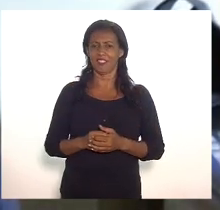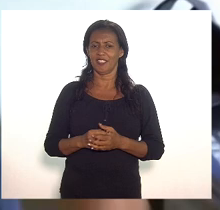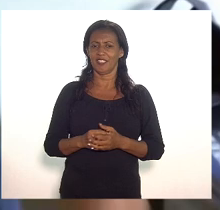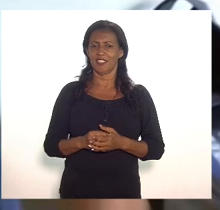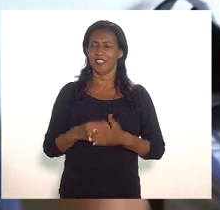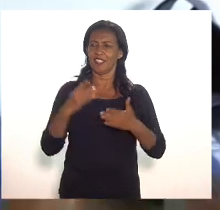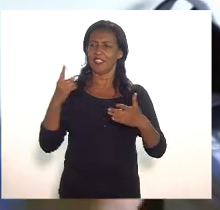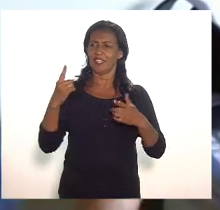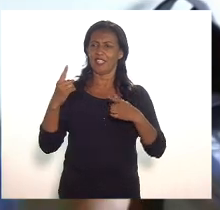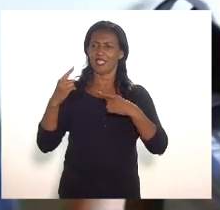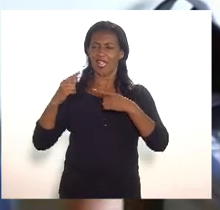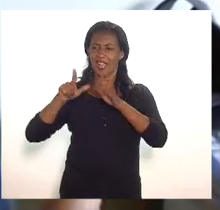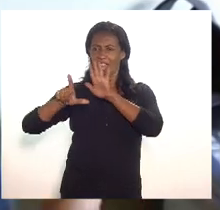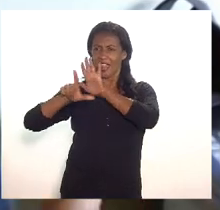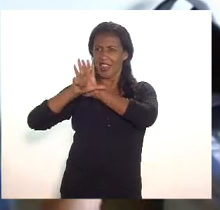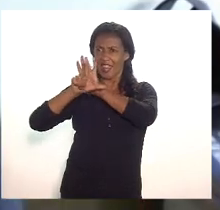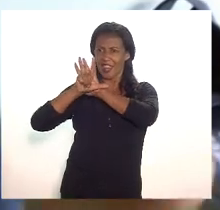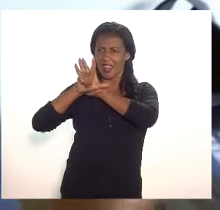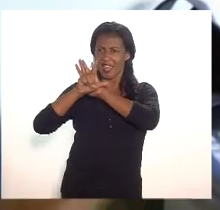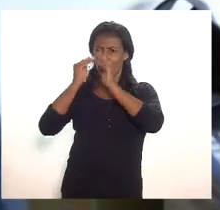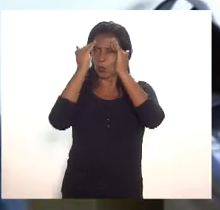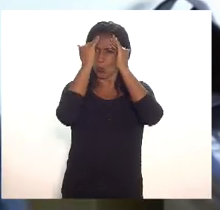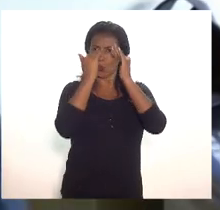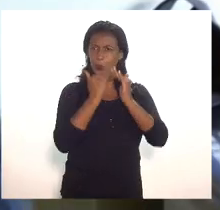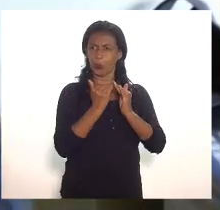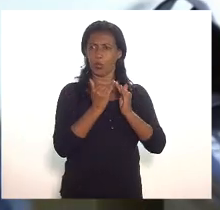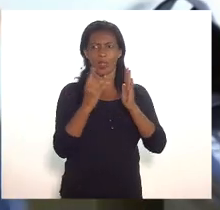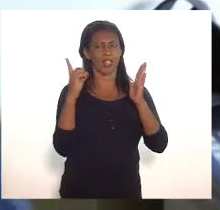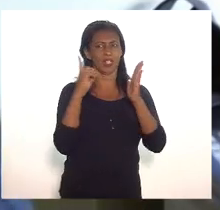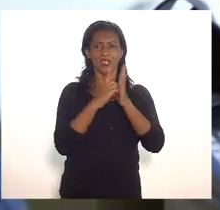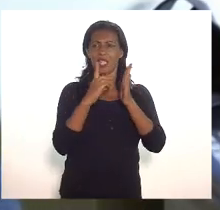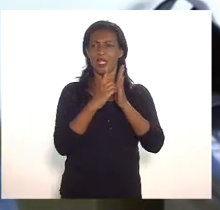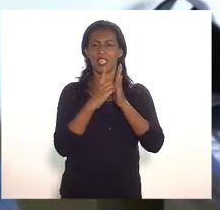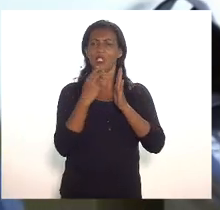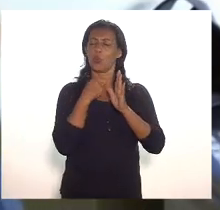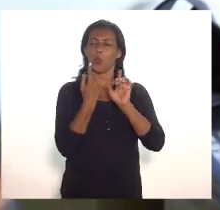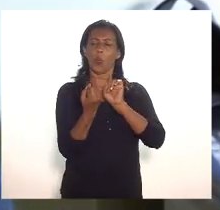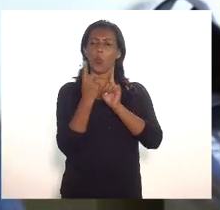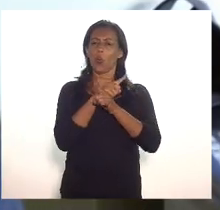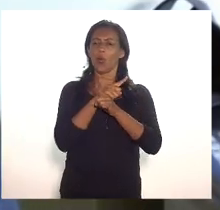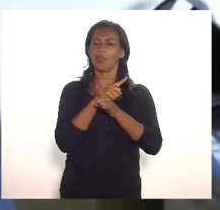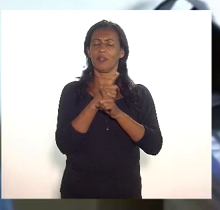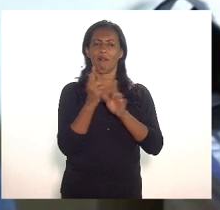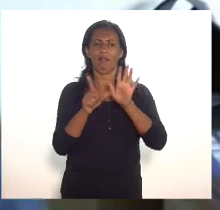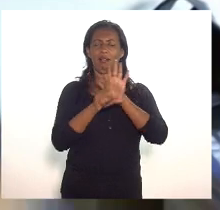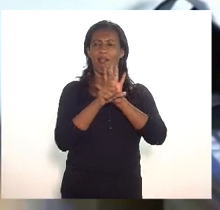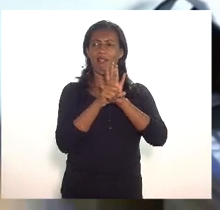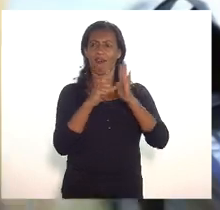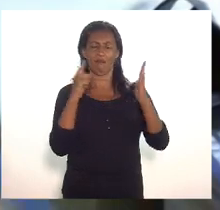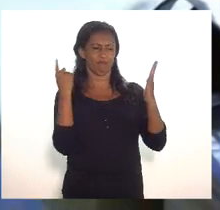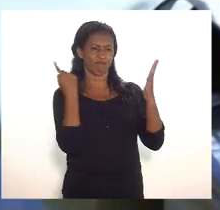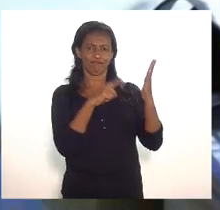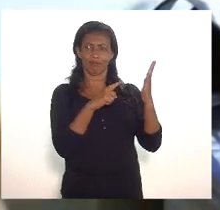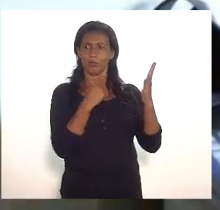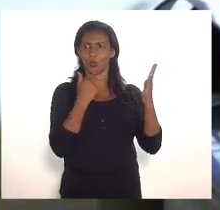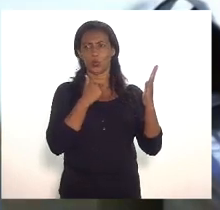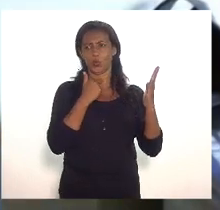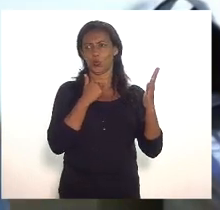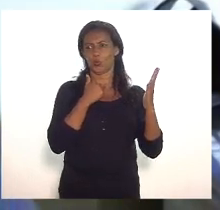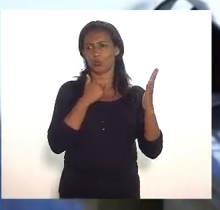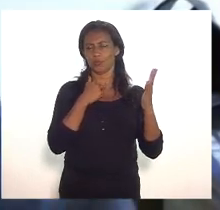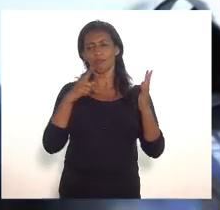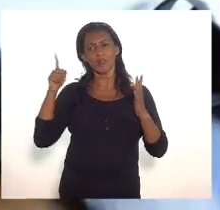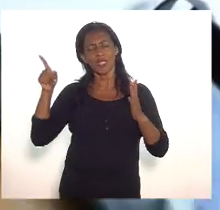agredindo a hierarquia das leis. Um decreto não pode contrariar uma lei. E lá os